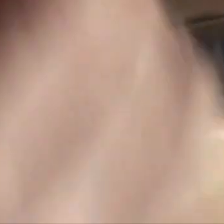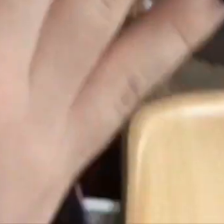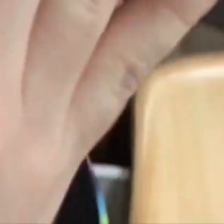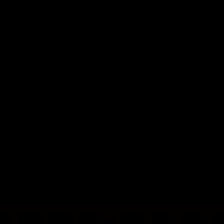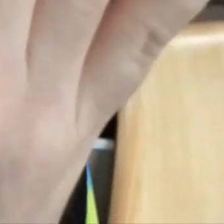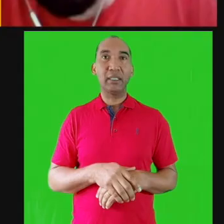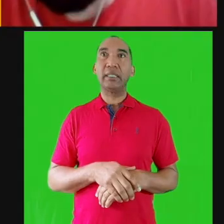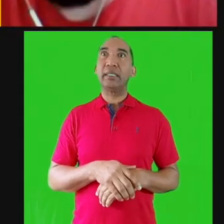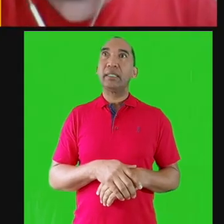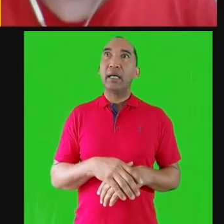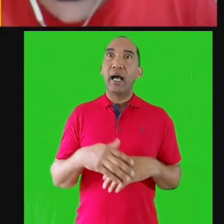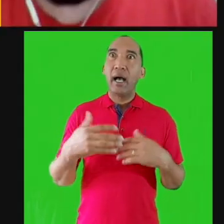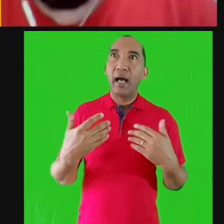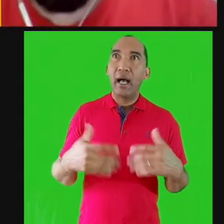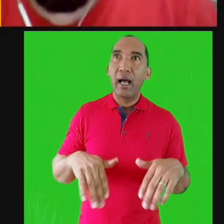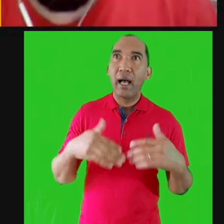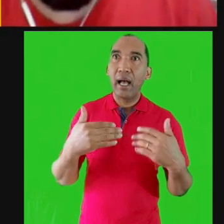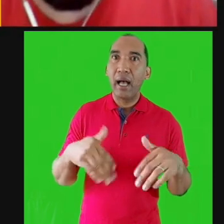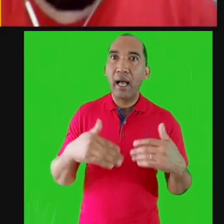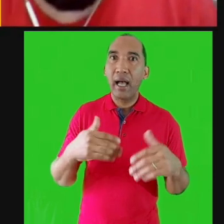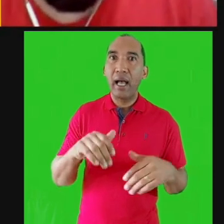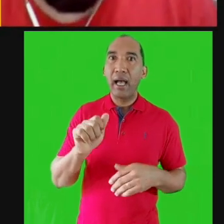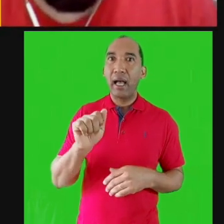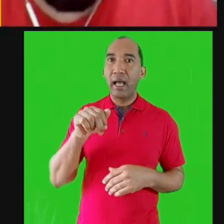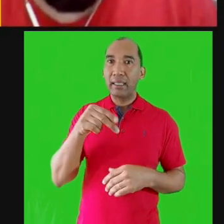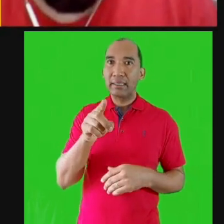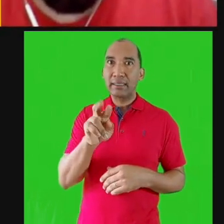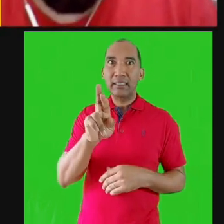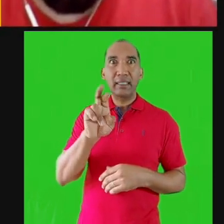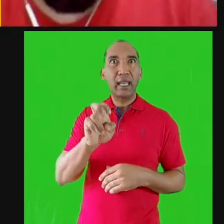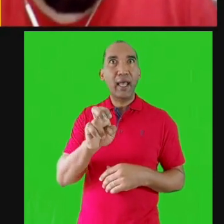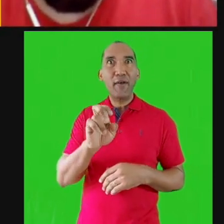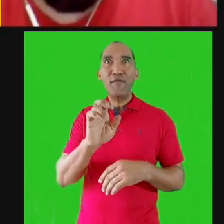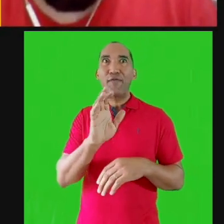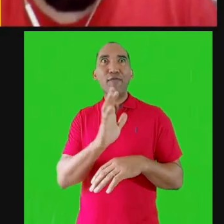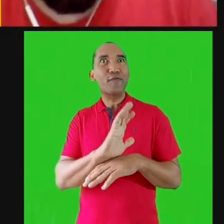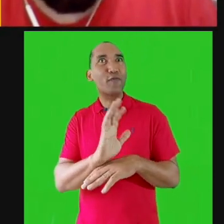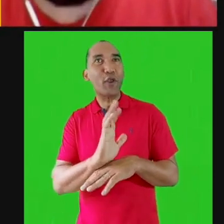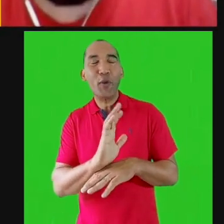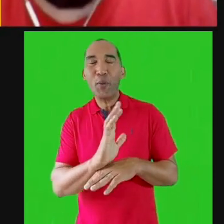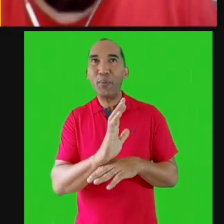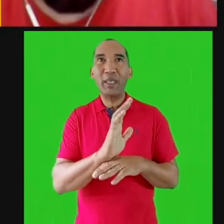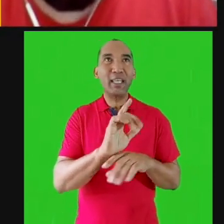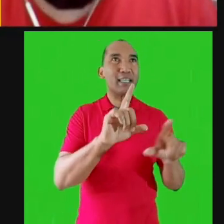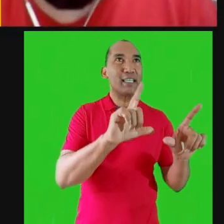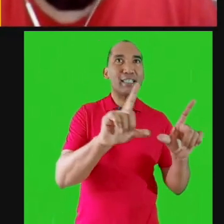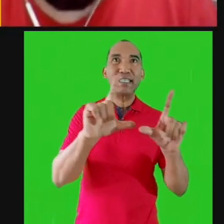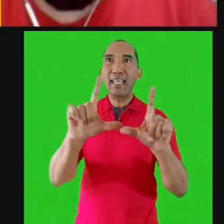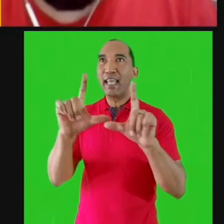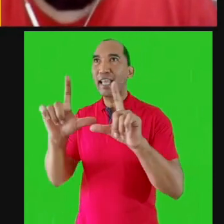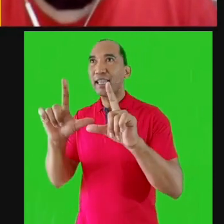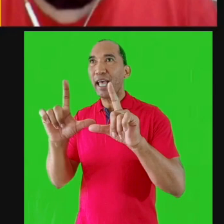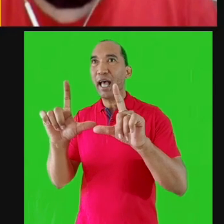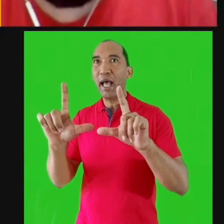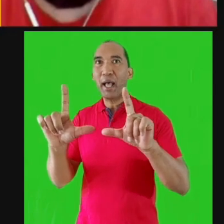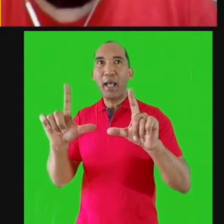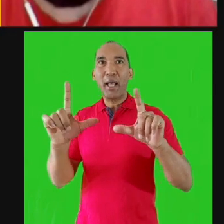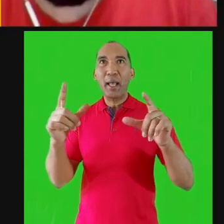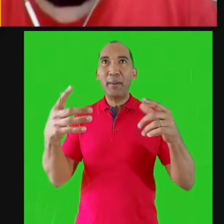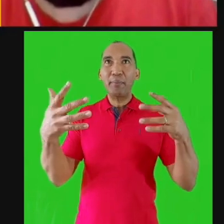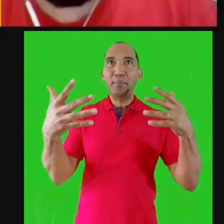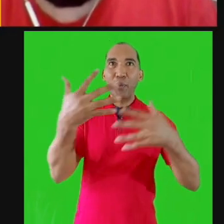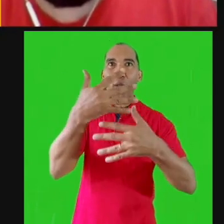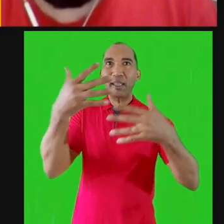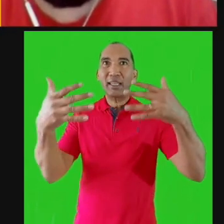Demais. Del, que filme, as cenas, a montagem, tudo isso